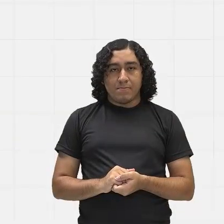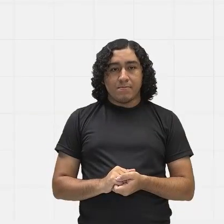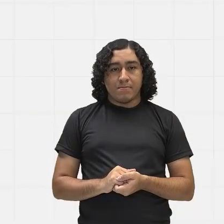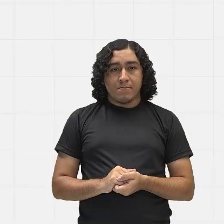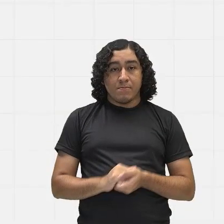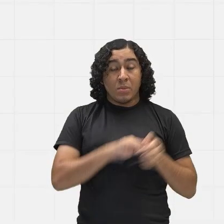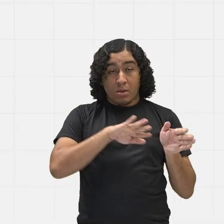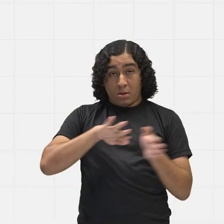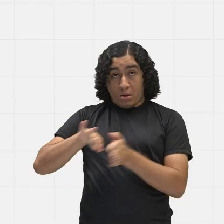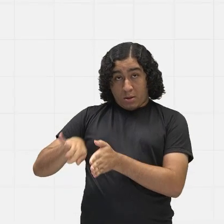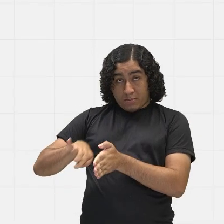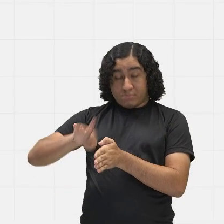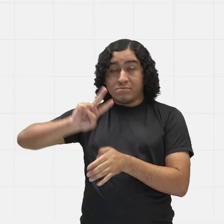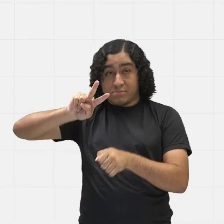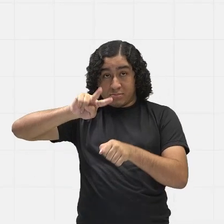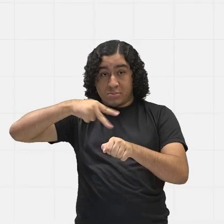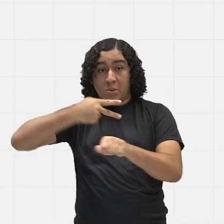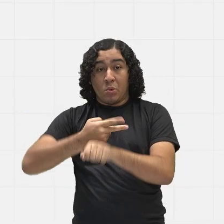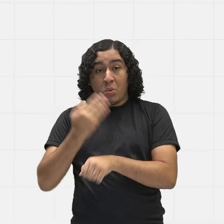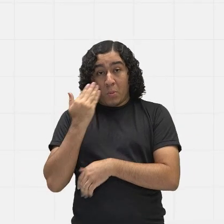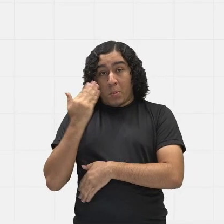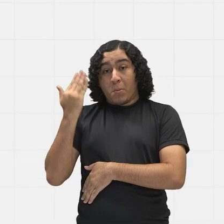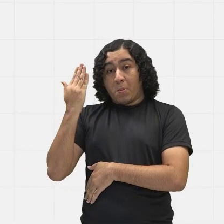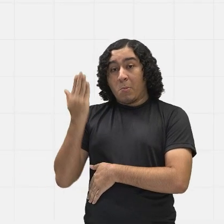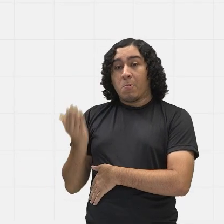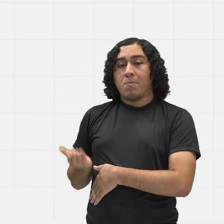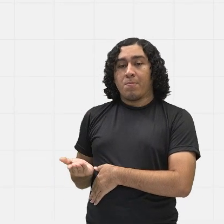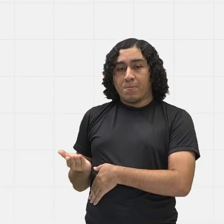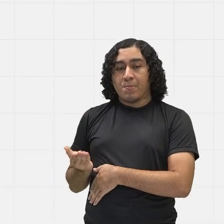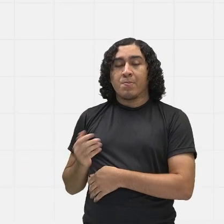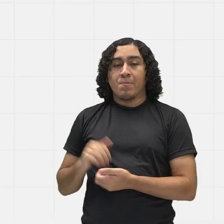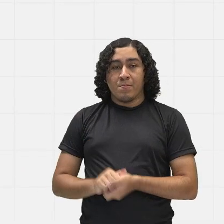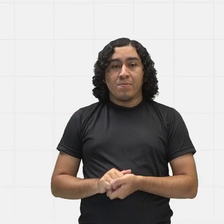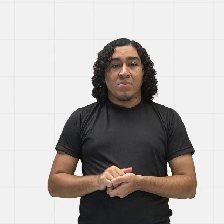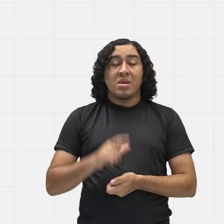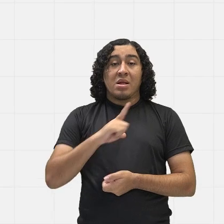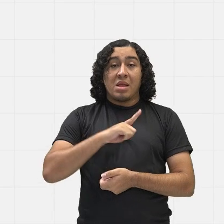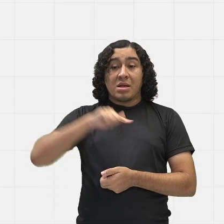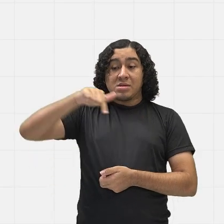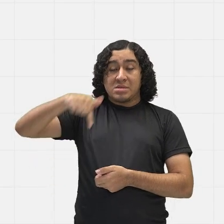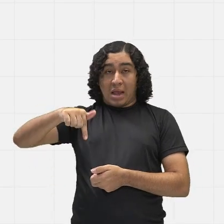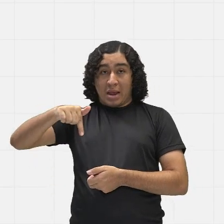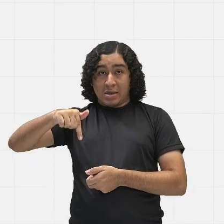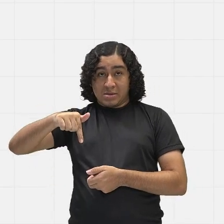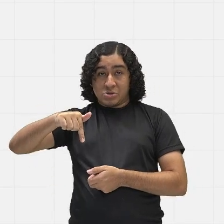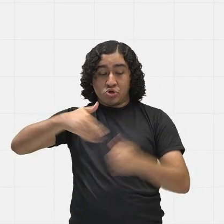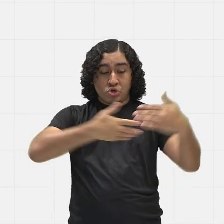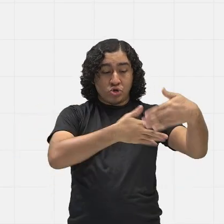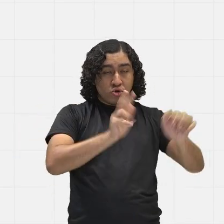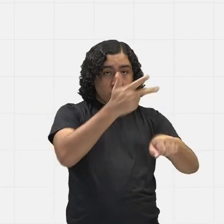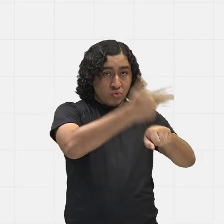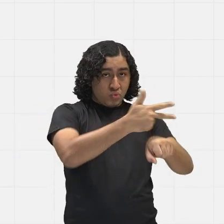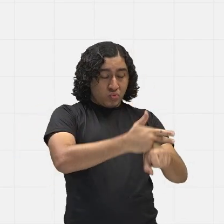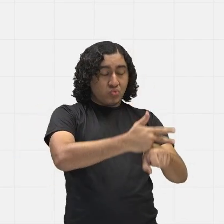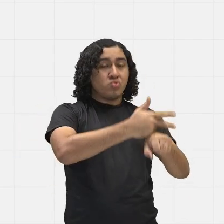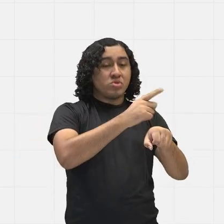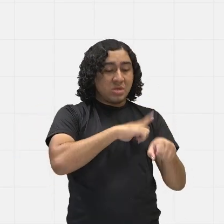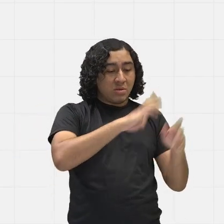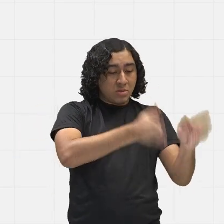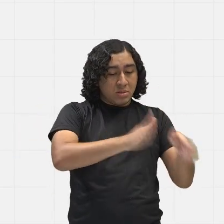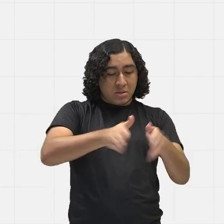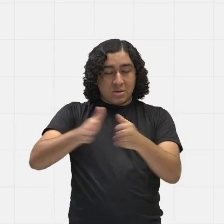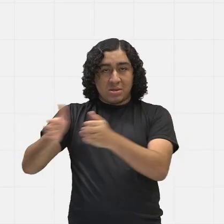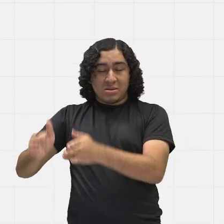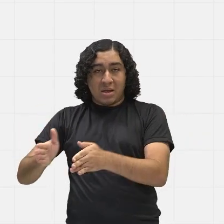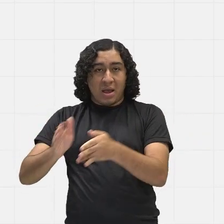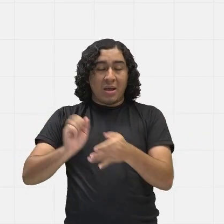aí, né? Como eu falei para vocês, a gente tem 7 estúdios aqui funcionando simultaneamente, com transmissões de manhã, à